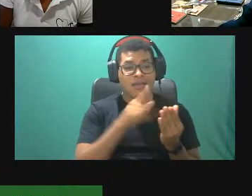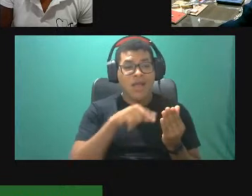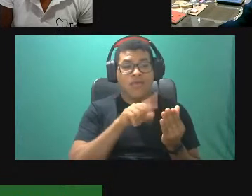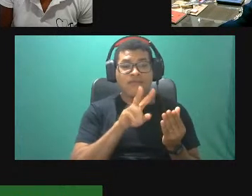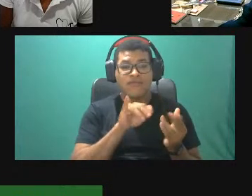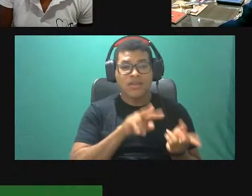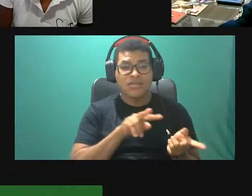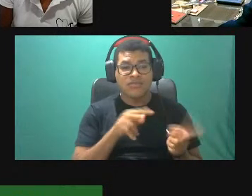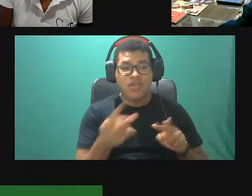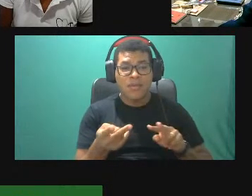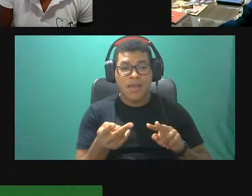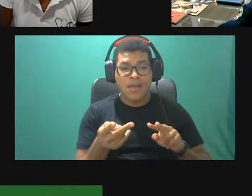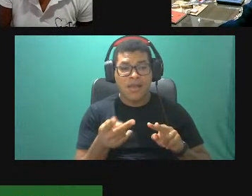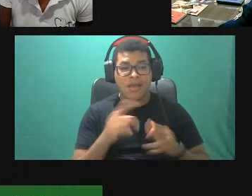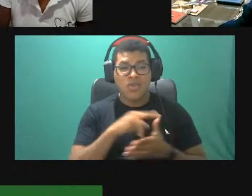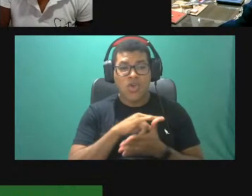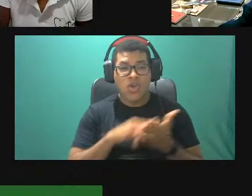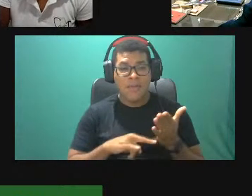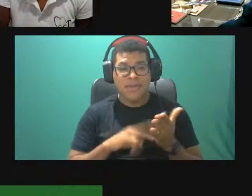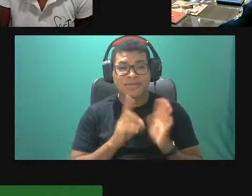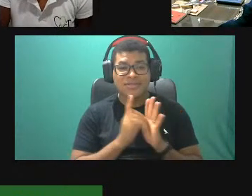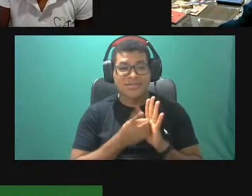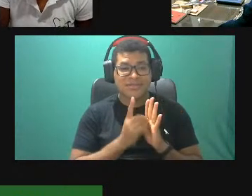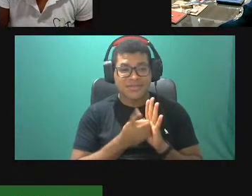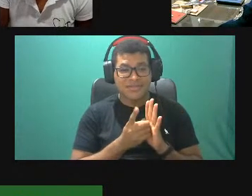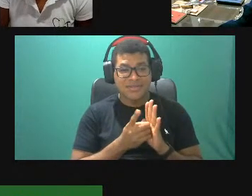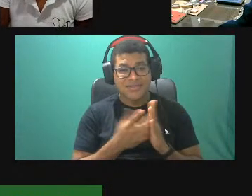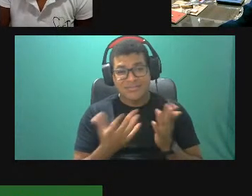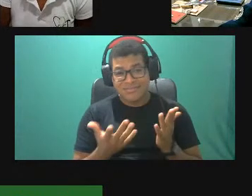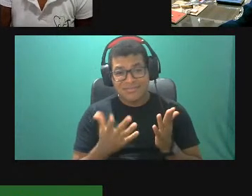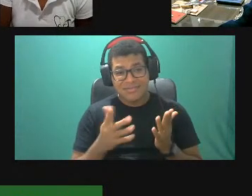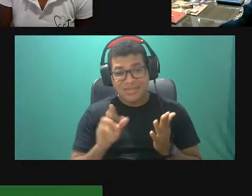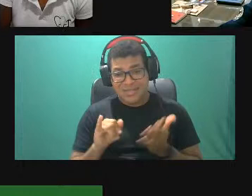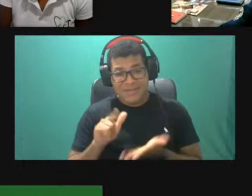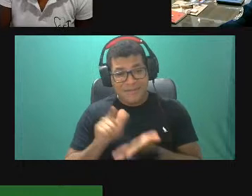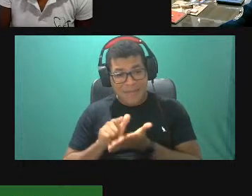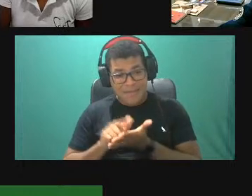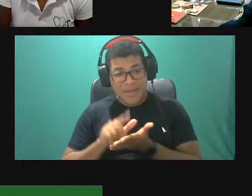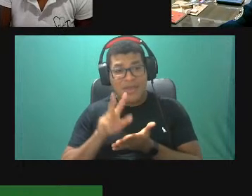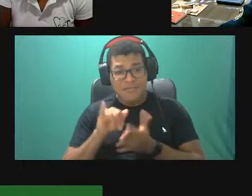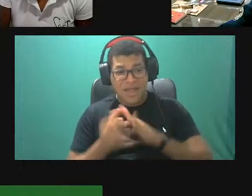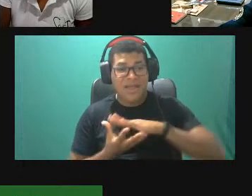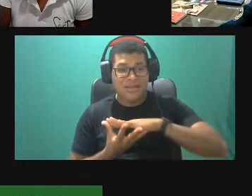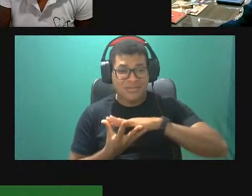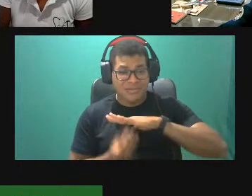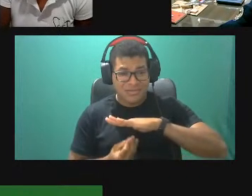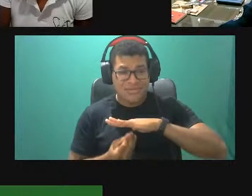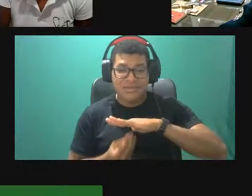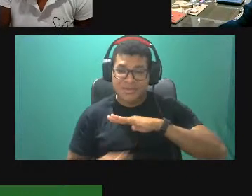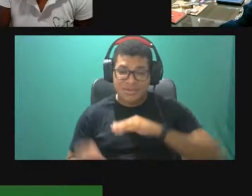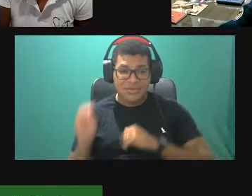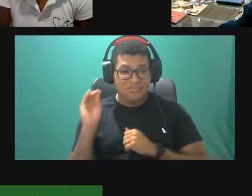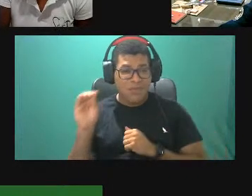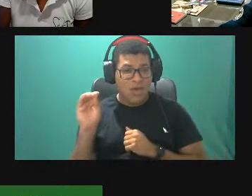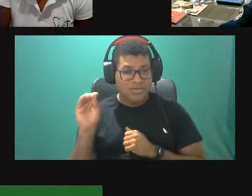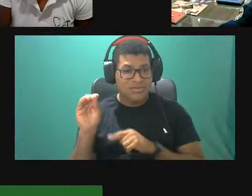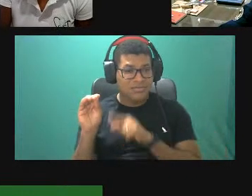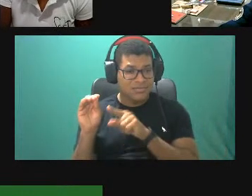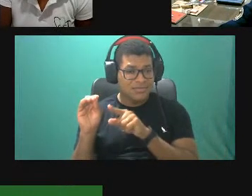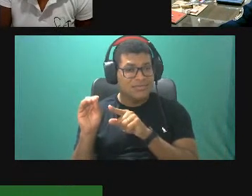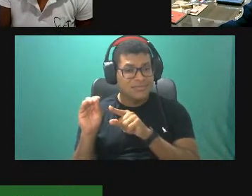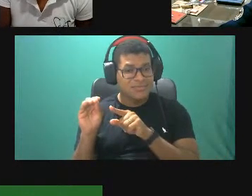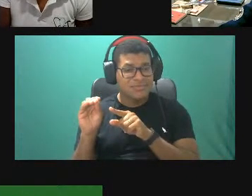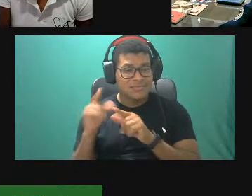um documento digital ali, mesmo que ele seja um documento em papel, ele será digitalizado e colocado ali nos autos de